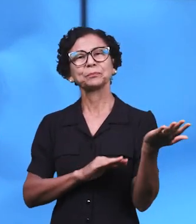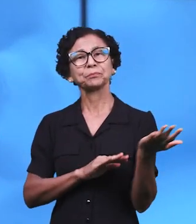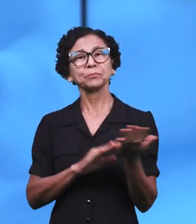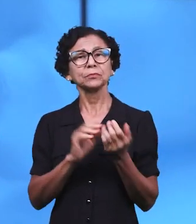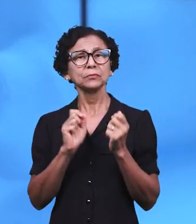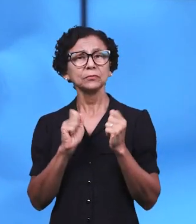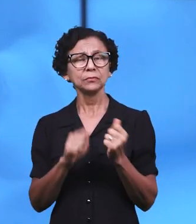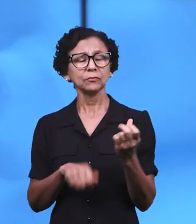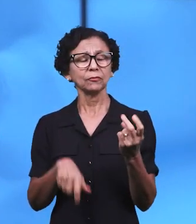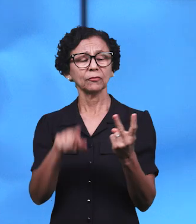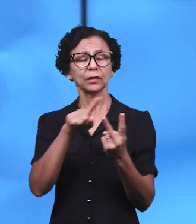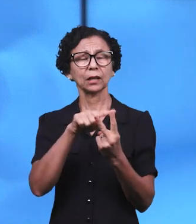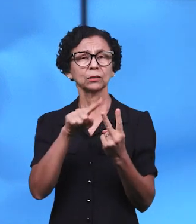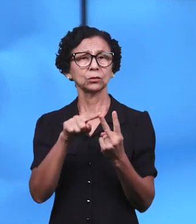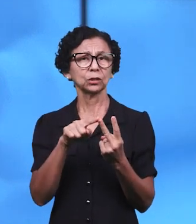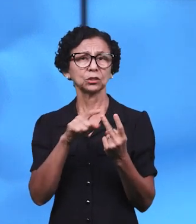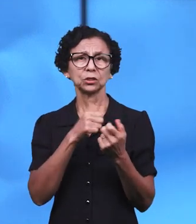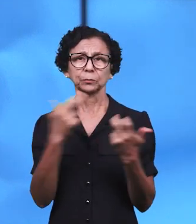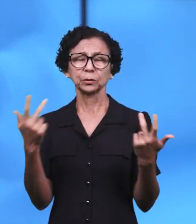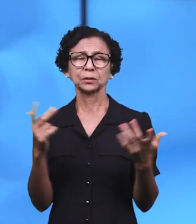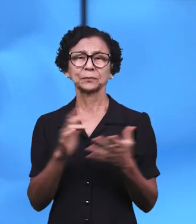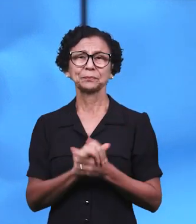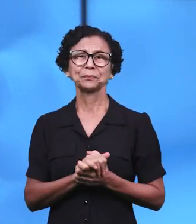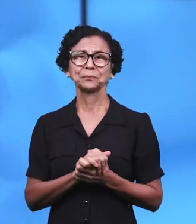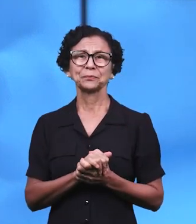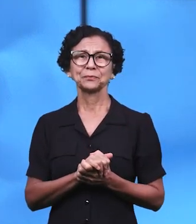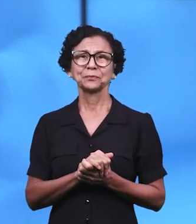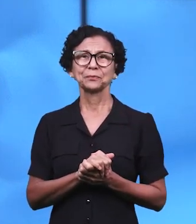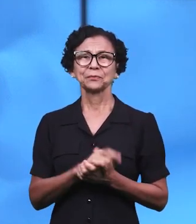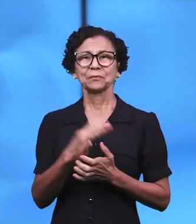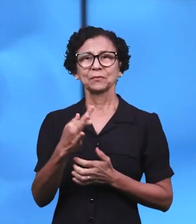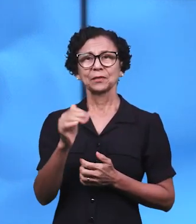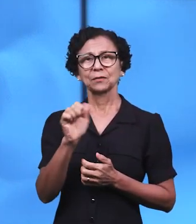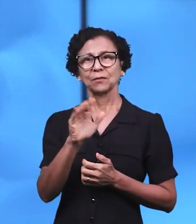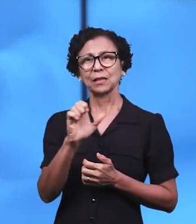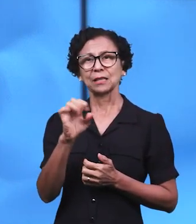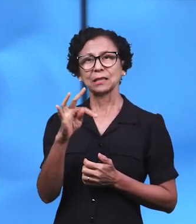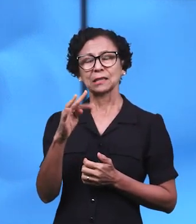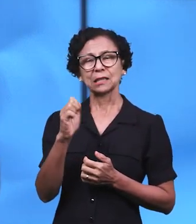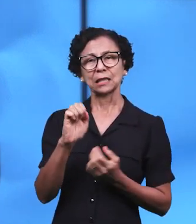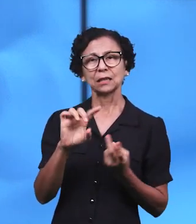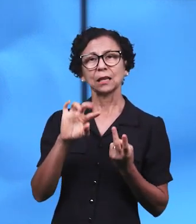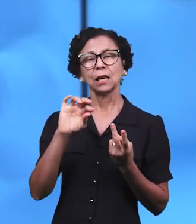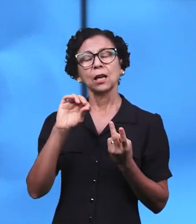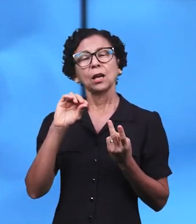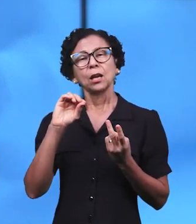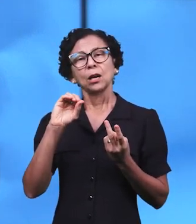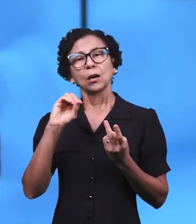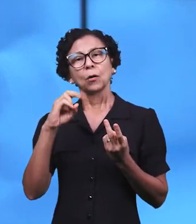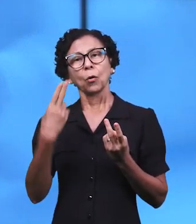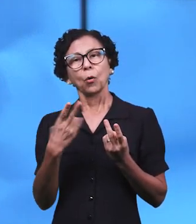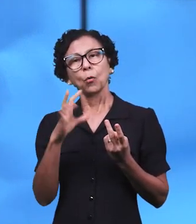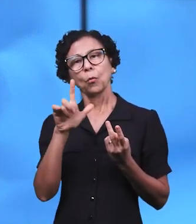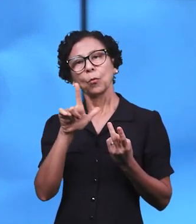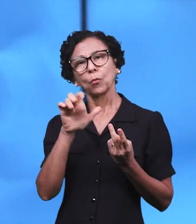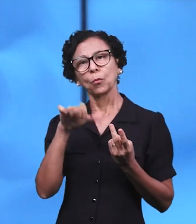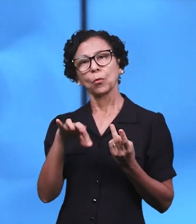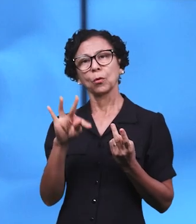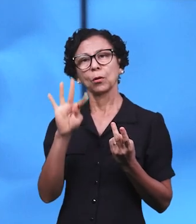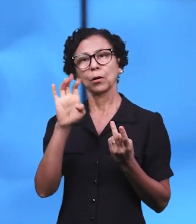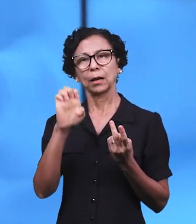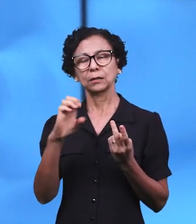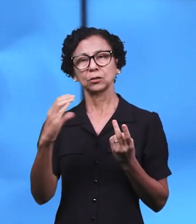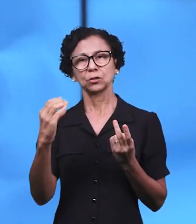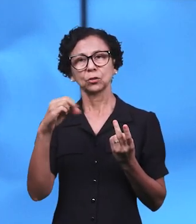a faceta ou lente de contato dental, como você conhecer. E, doutora, qual é a recomendação que a senhora